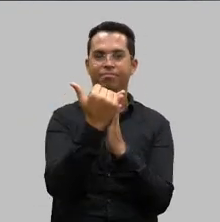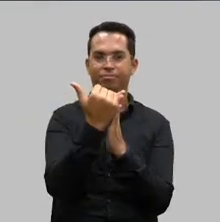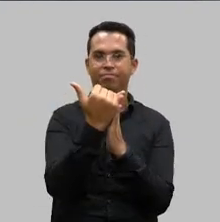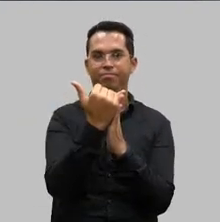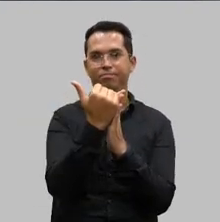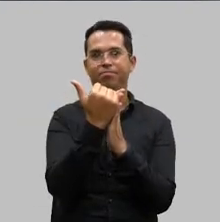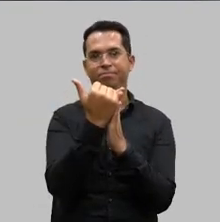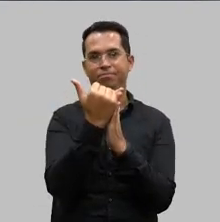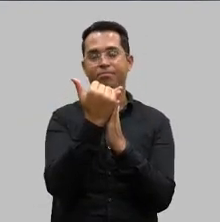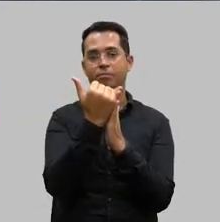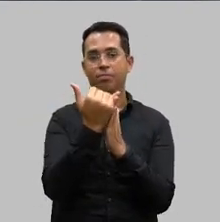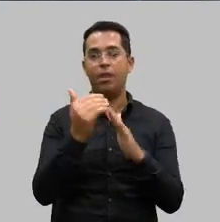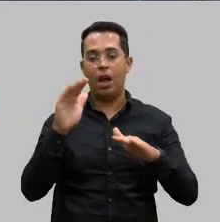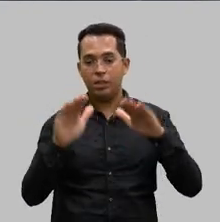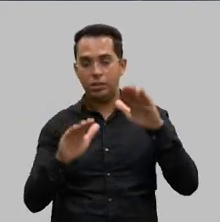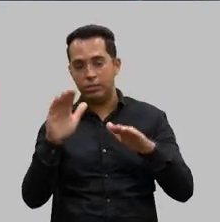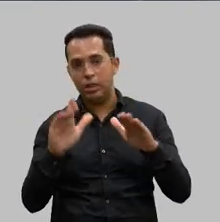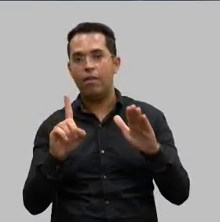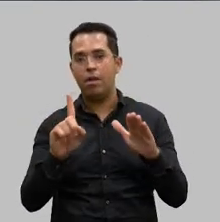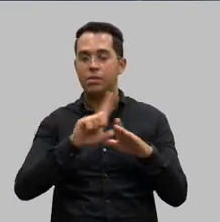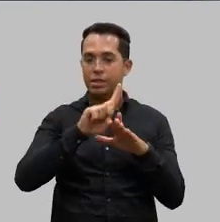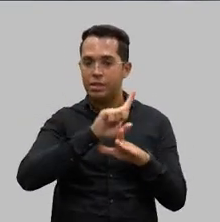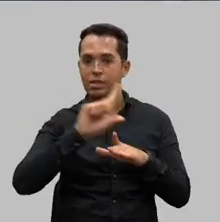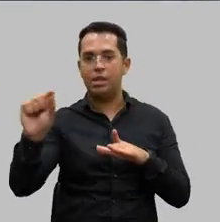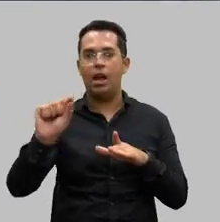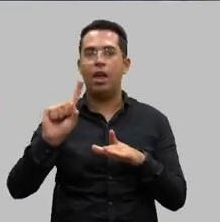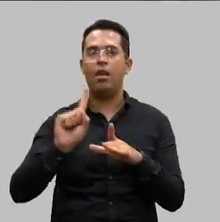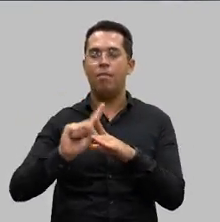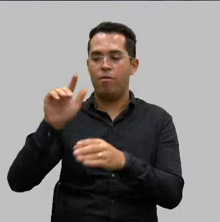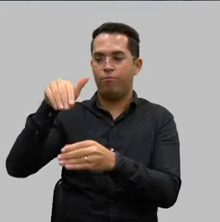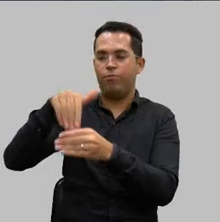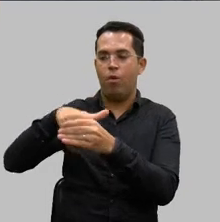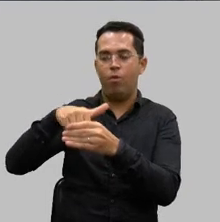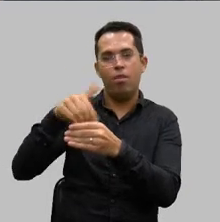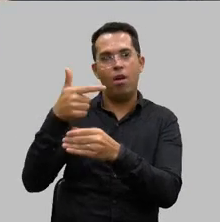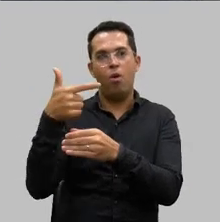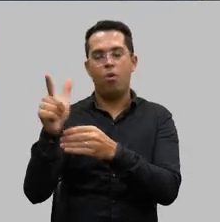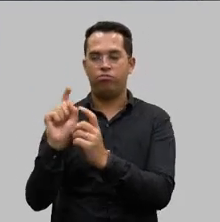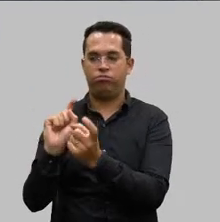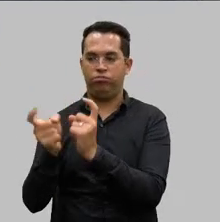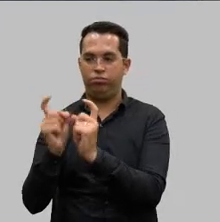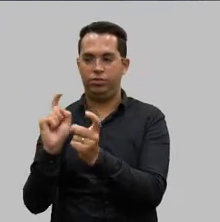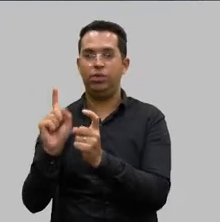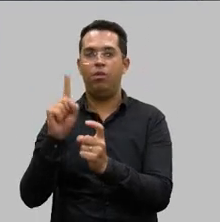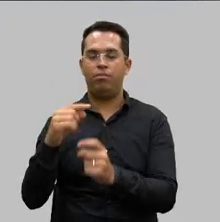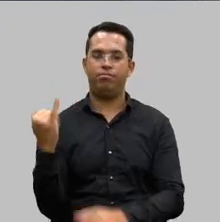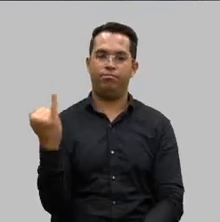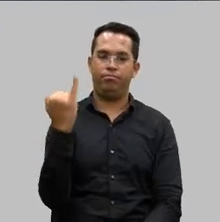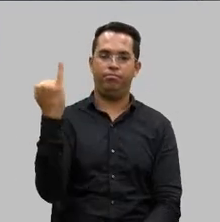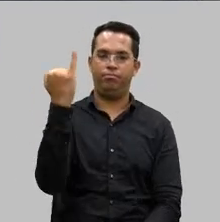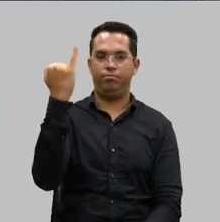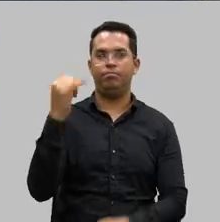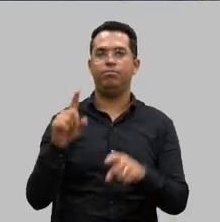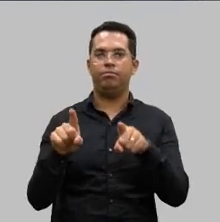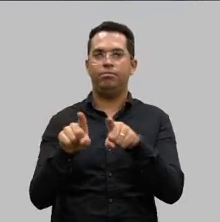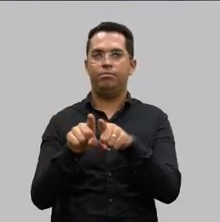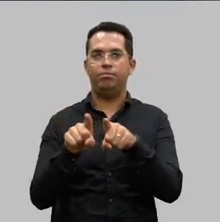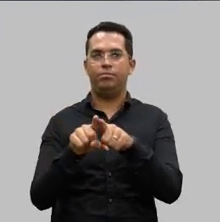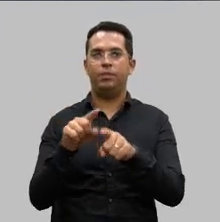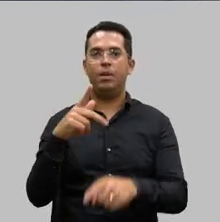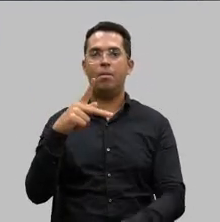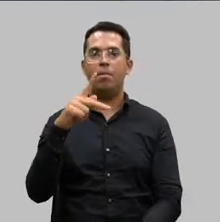rapidinho a audiência para correr em plenário para votar uma matéria que é de interesse das instituições que é a PEC